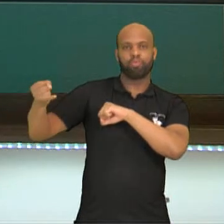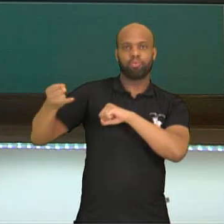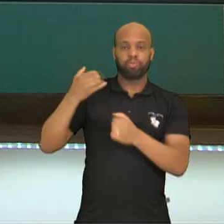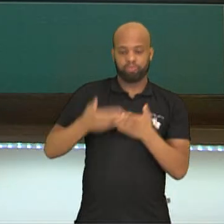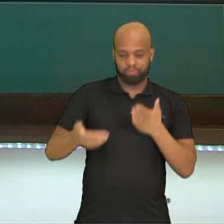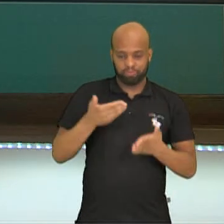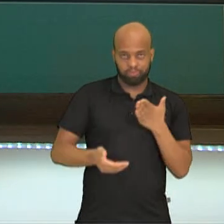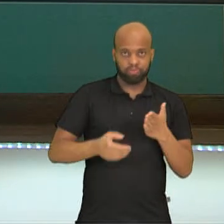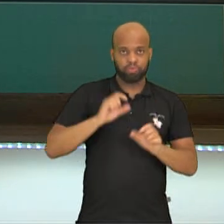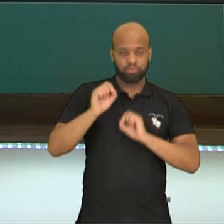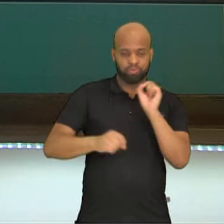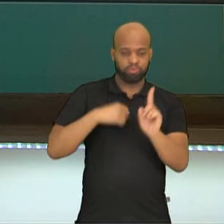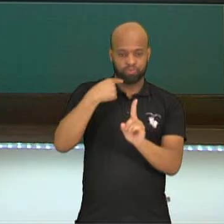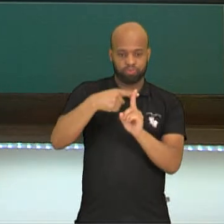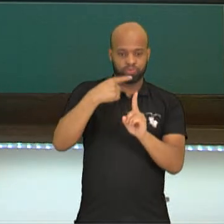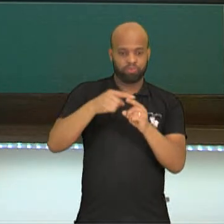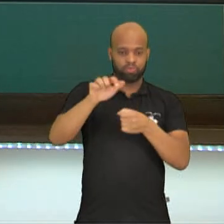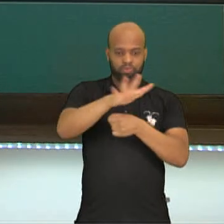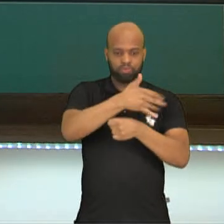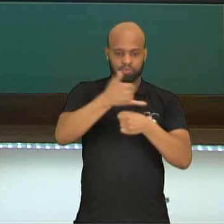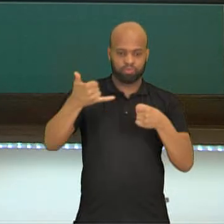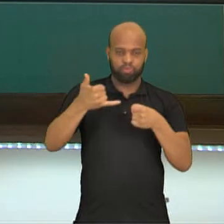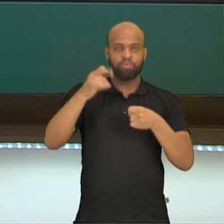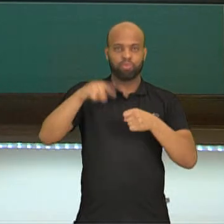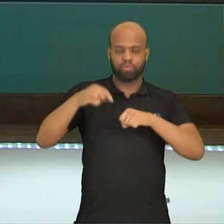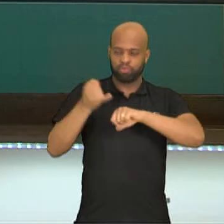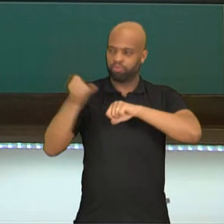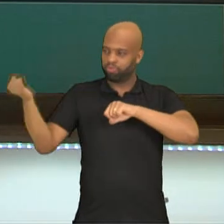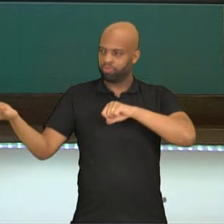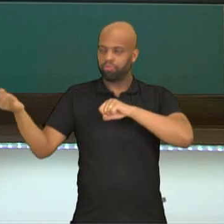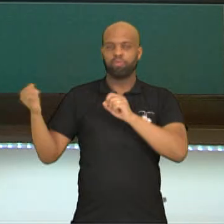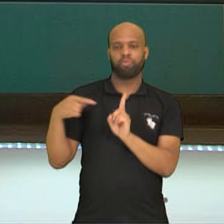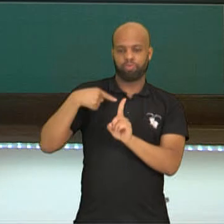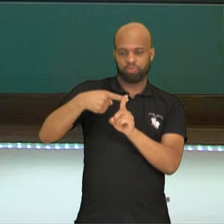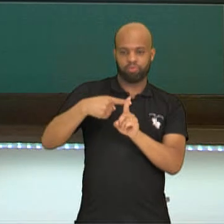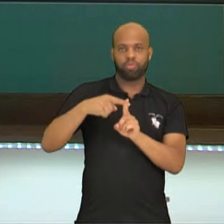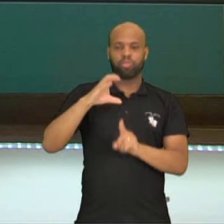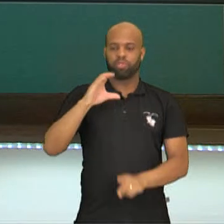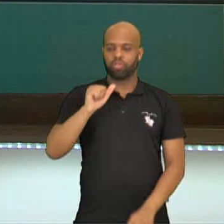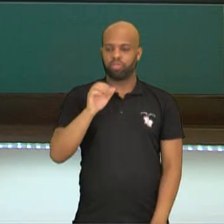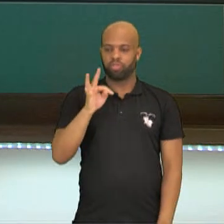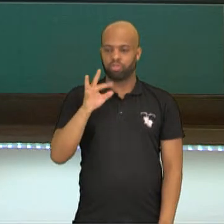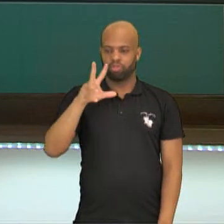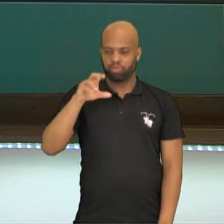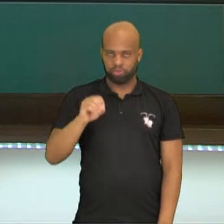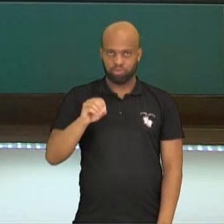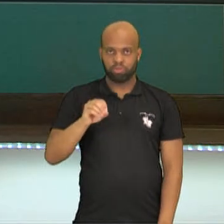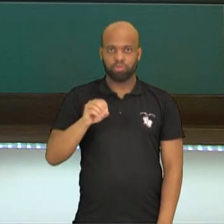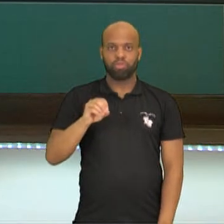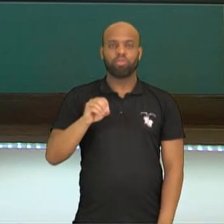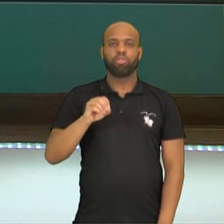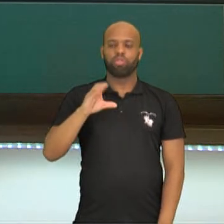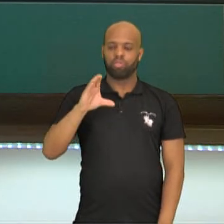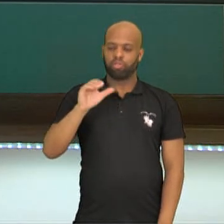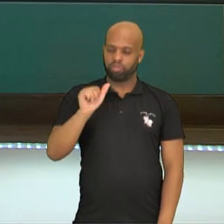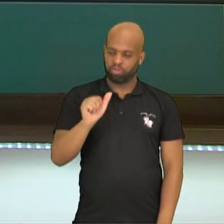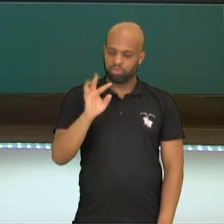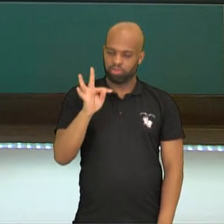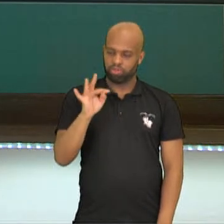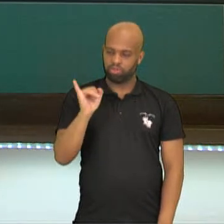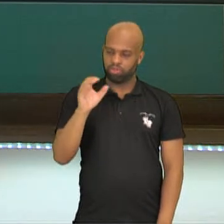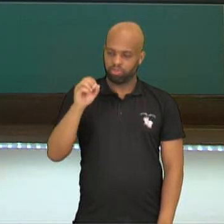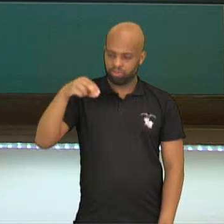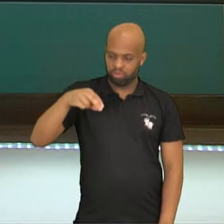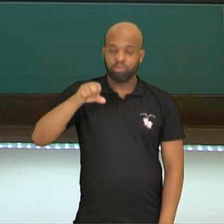carga positiva, torna-se um íon positivo, que chamamos de cátion. Então, quando eu estou perdendo elétrons, eu